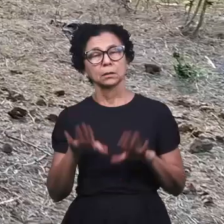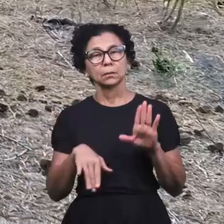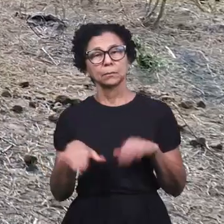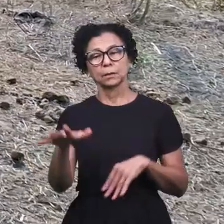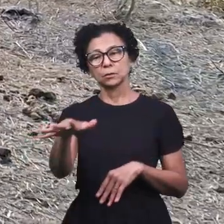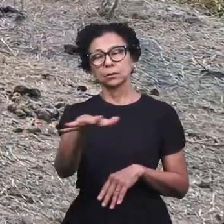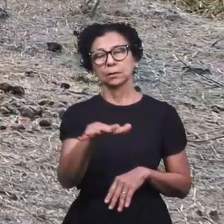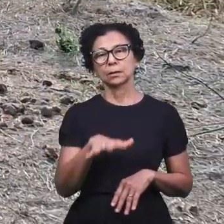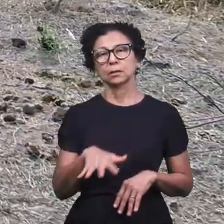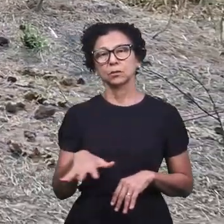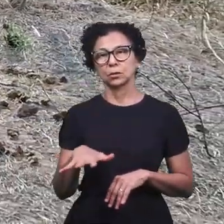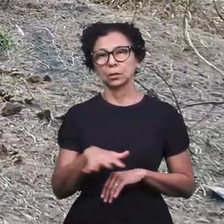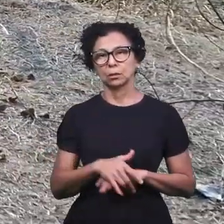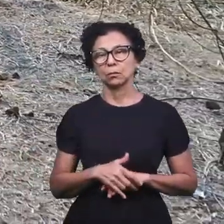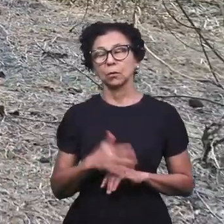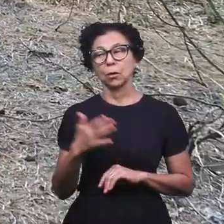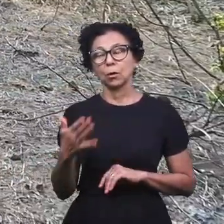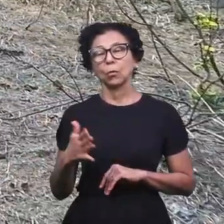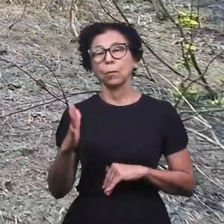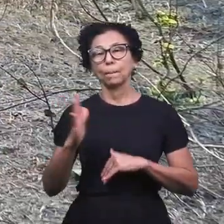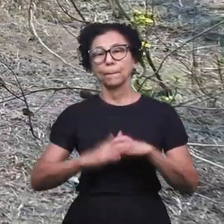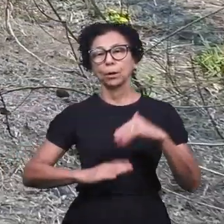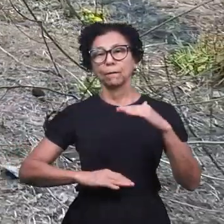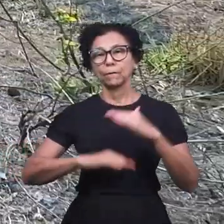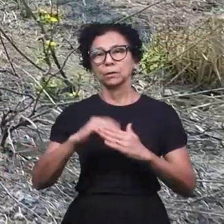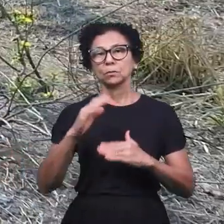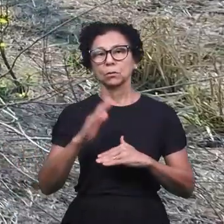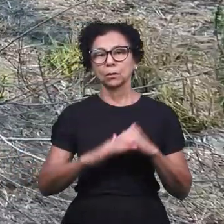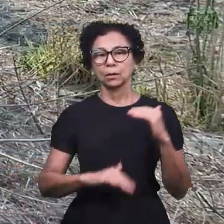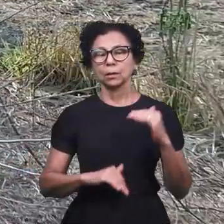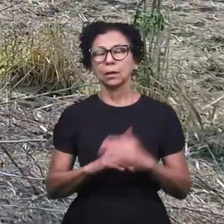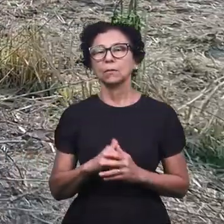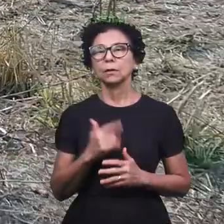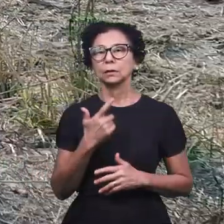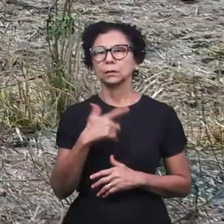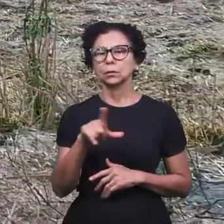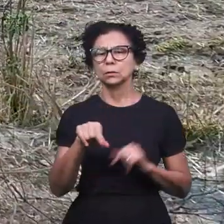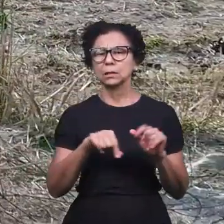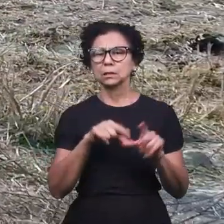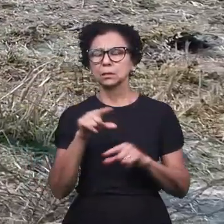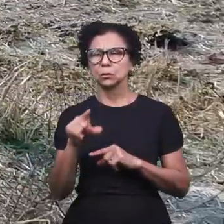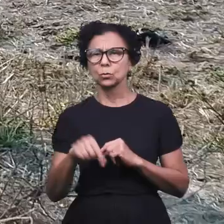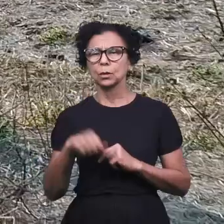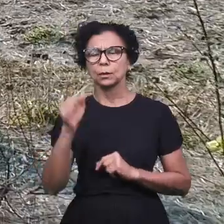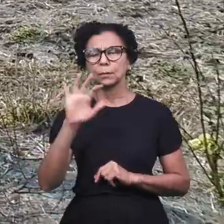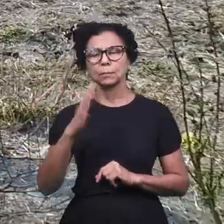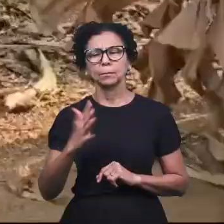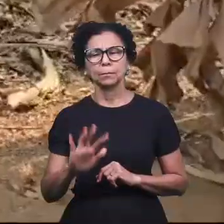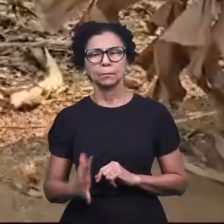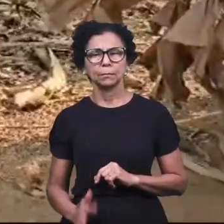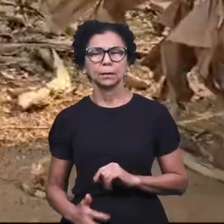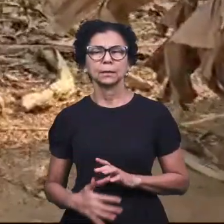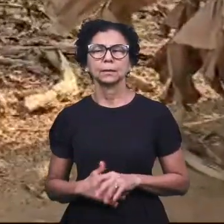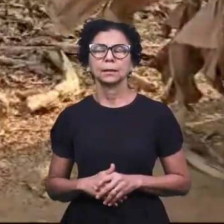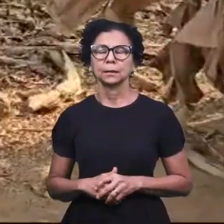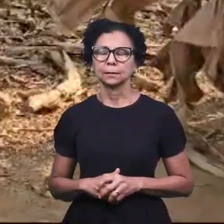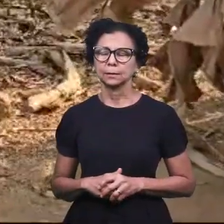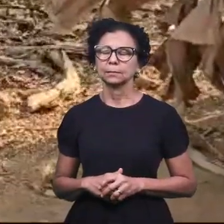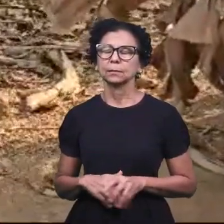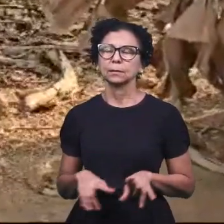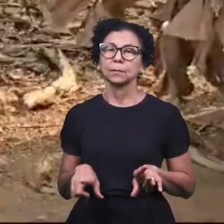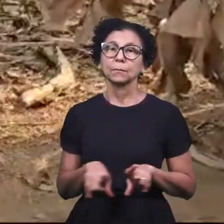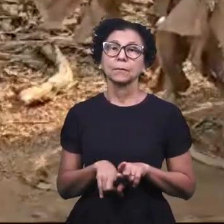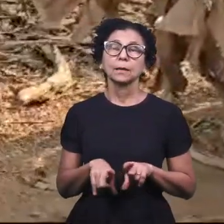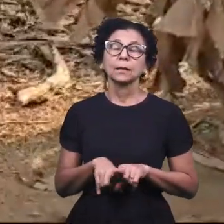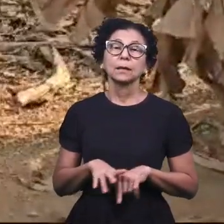O agrônomo Marcelo Meirelles sugere algumas outras opções de baixo custo, além da bananeira. Outra alternativa de